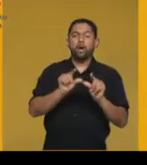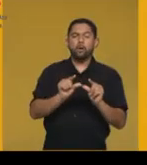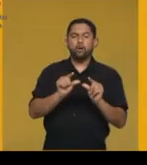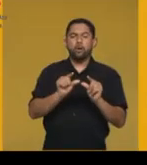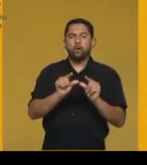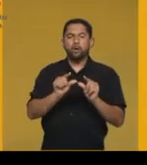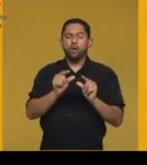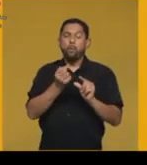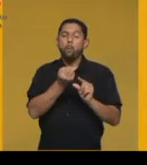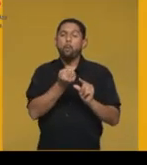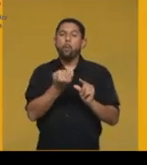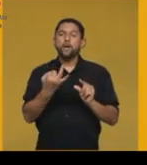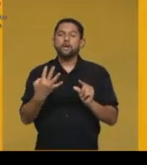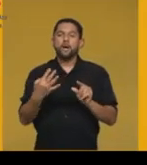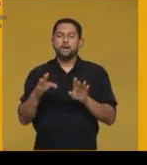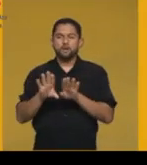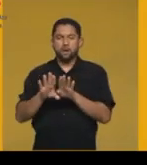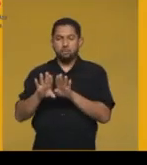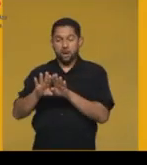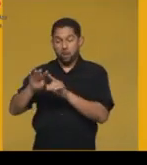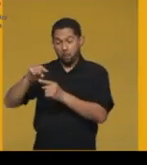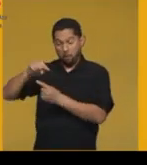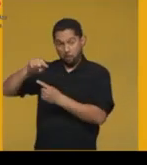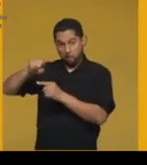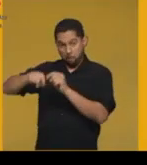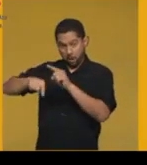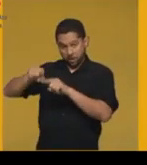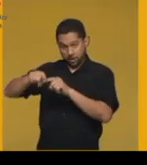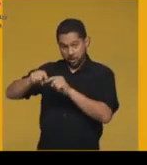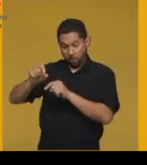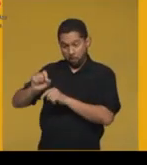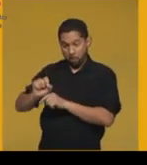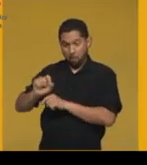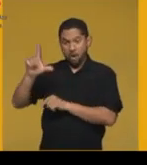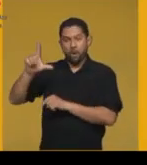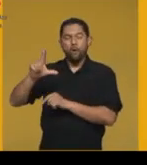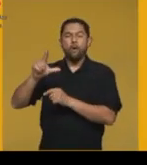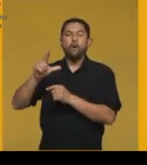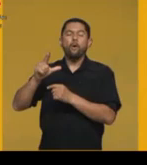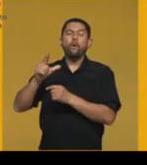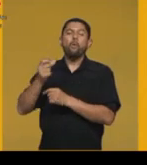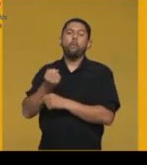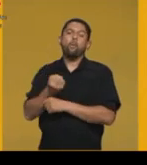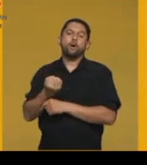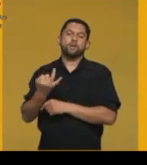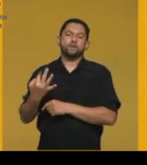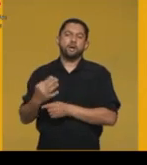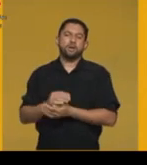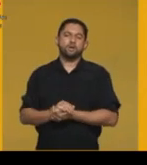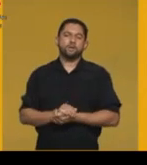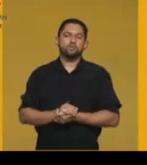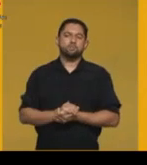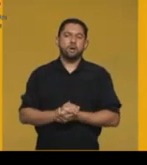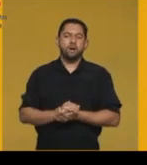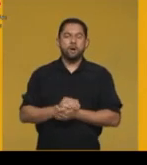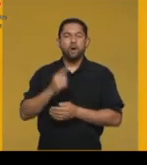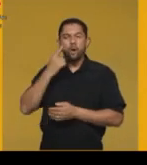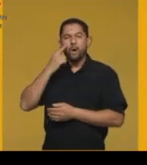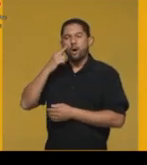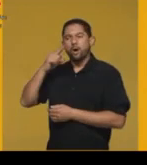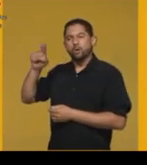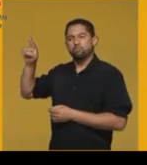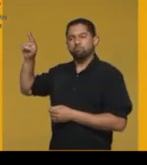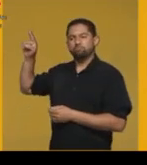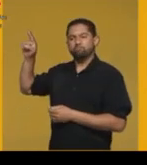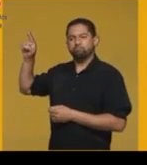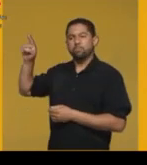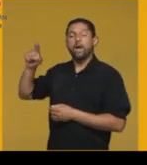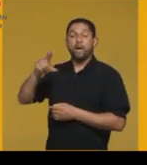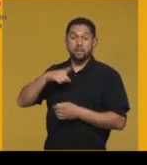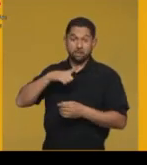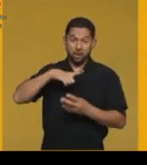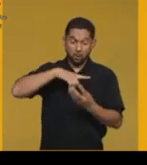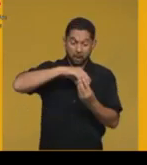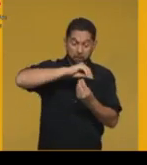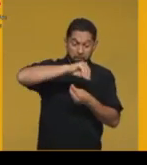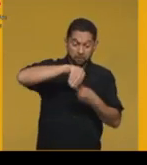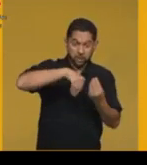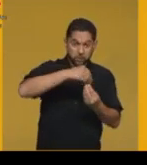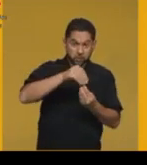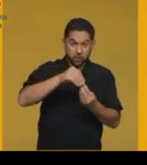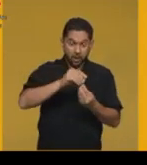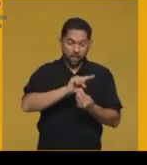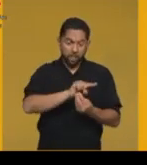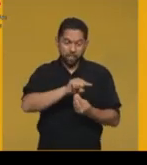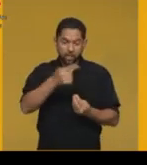e uma substância em maior quantidade, chamada de solvente. Existe uma interação entre os dois e eles formam uma